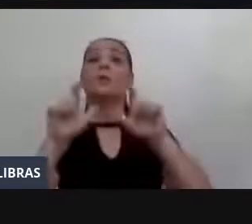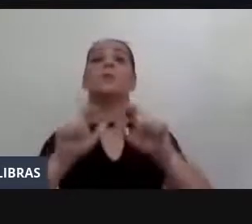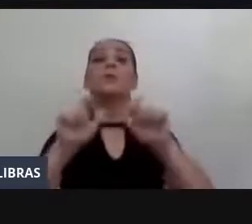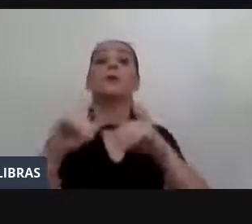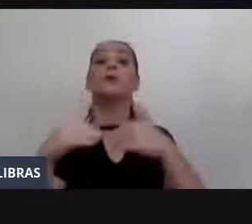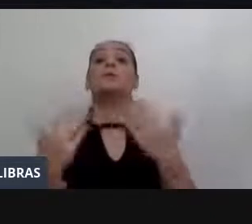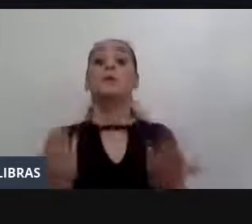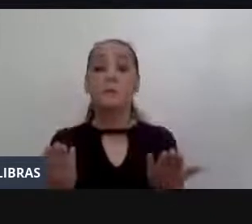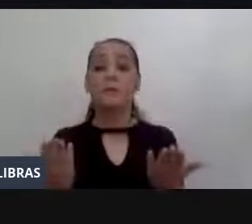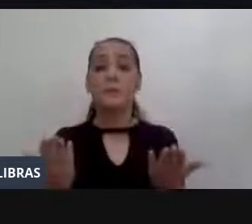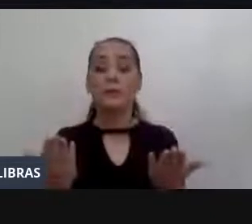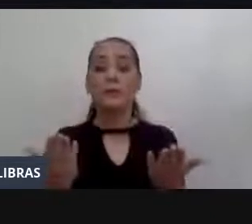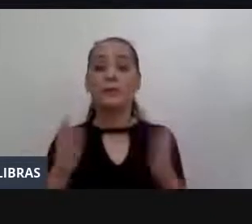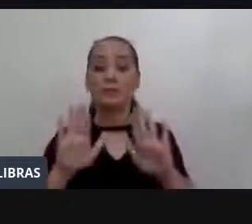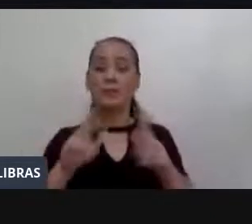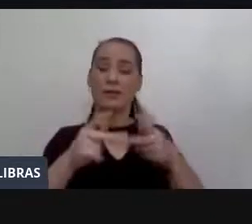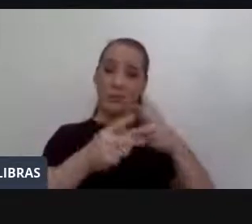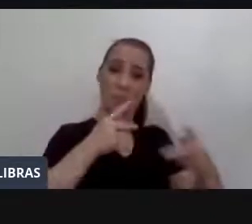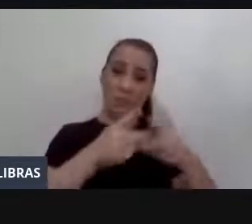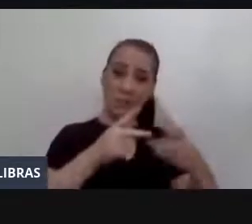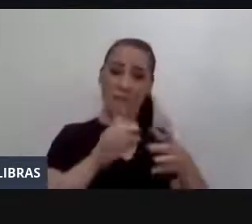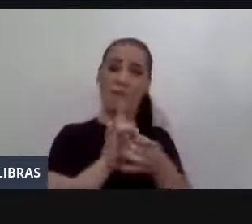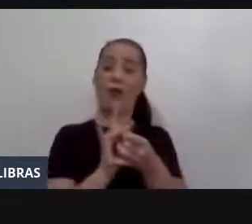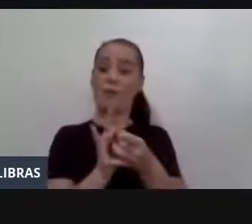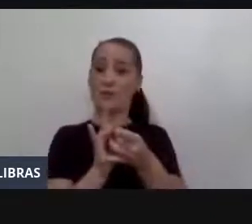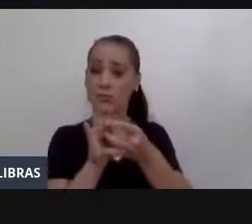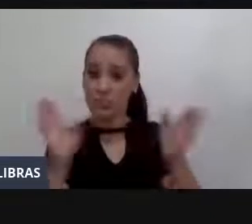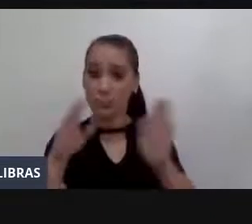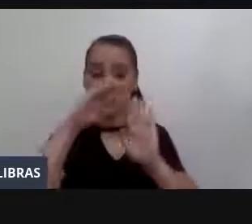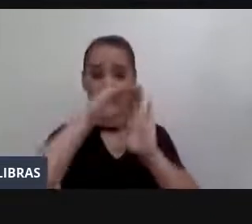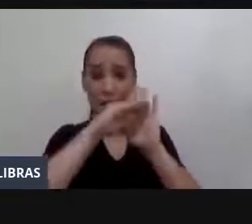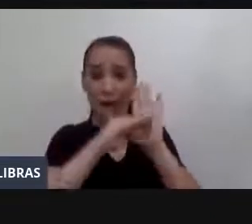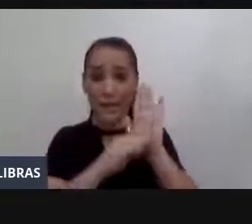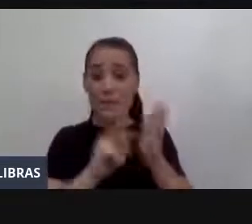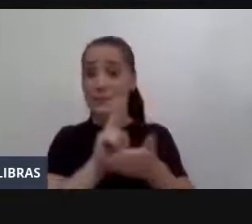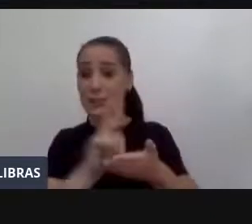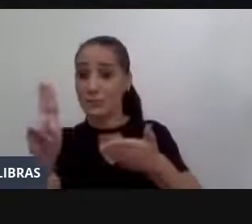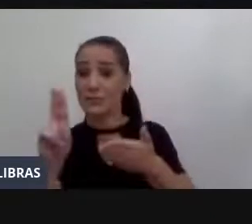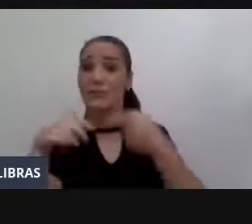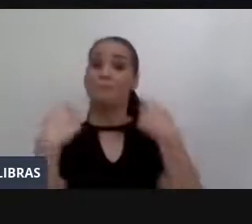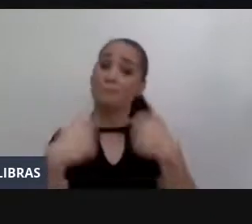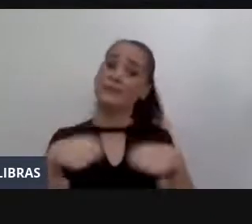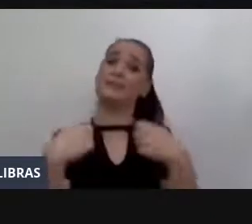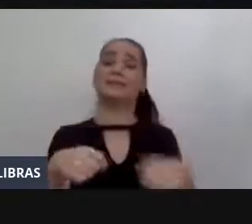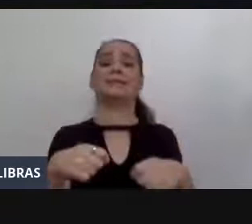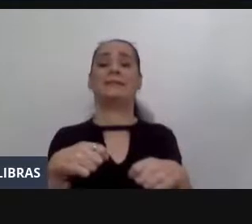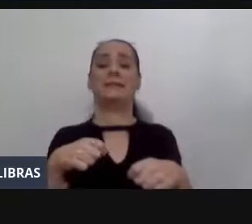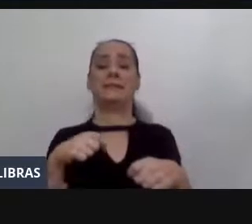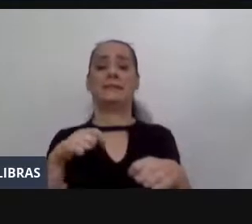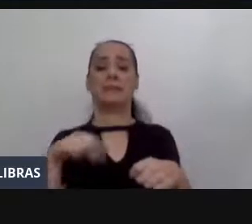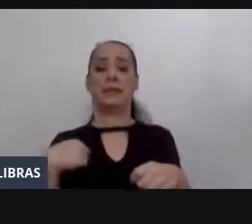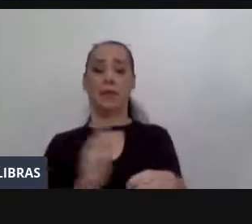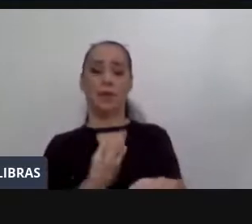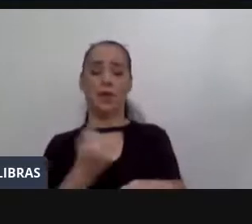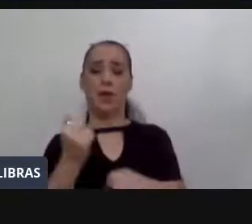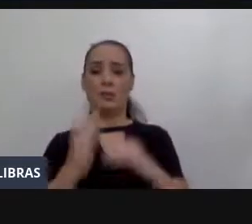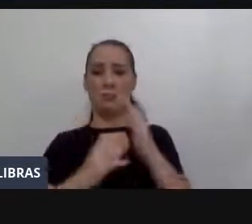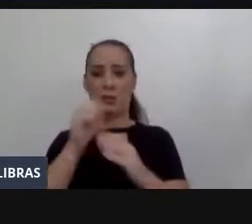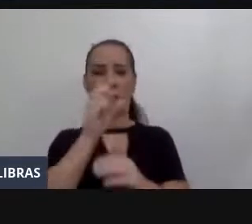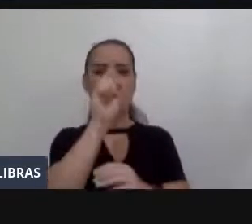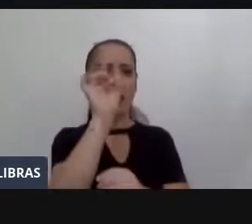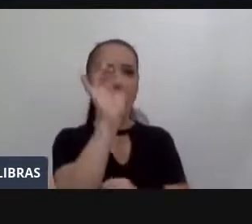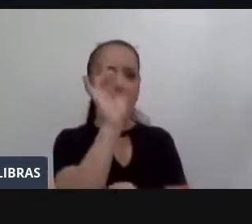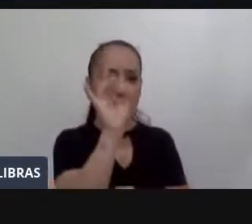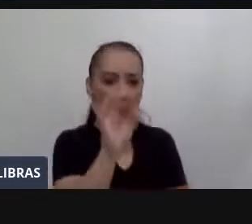plataforma ainda precisa disponibilizar essas listas. Eu contei quase manualmente que a gente tem mais de 120 universidades